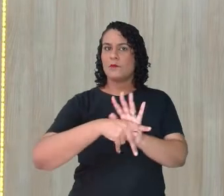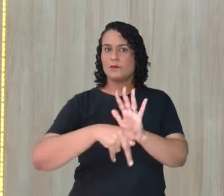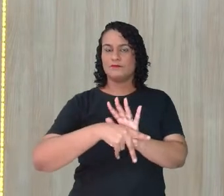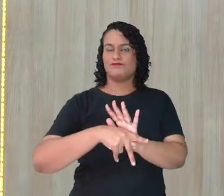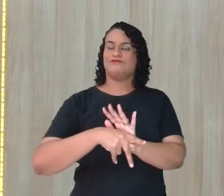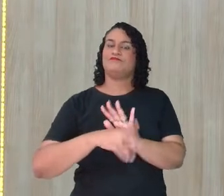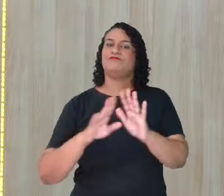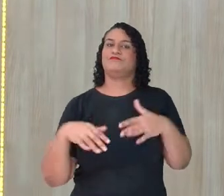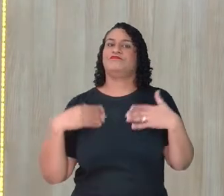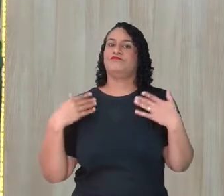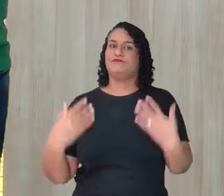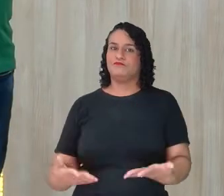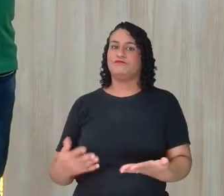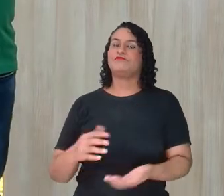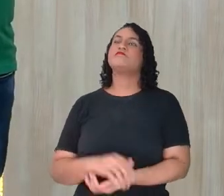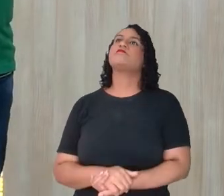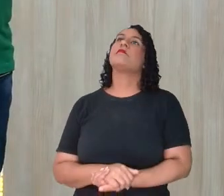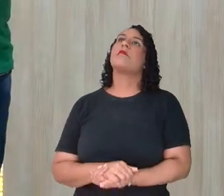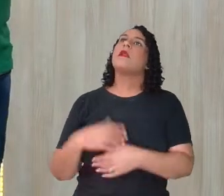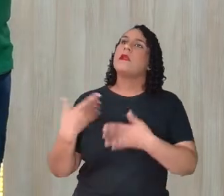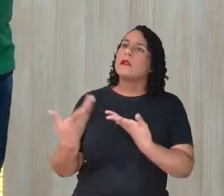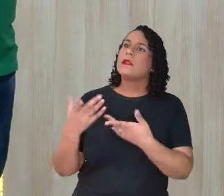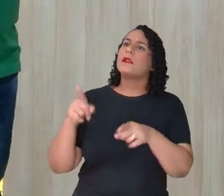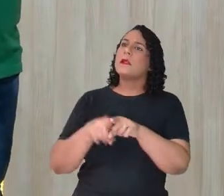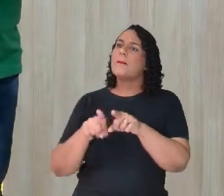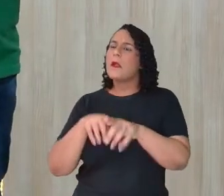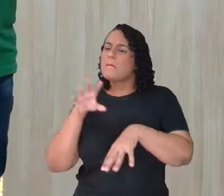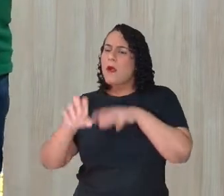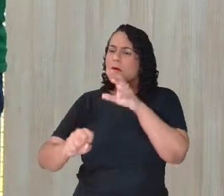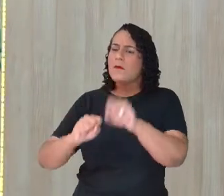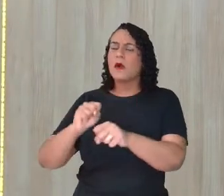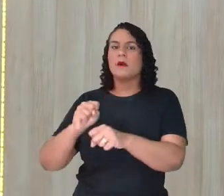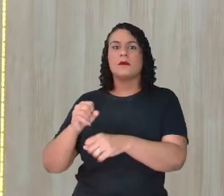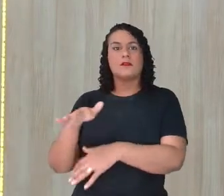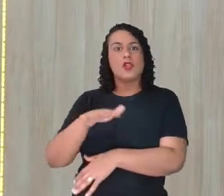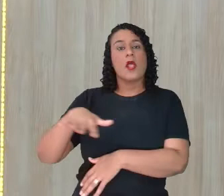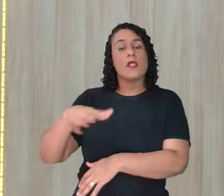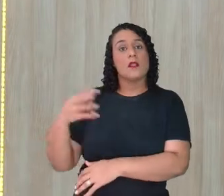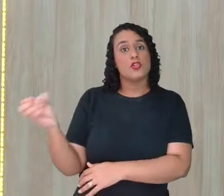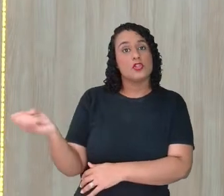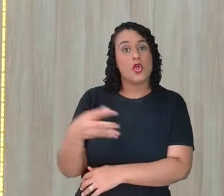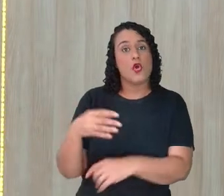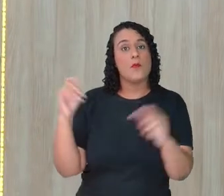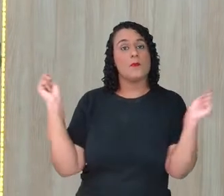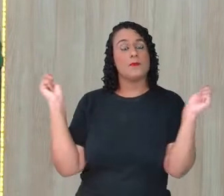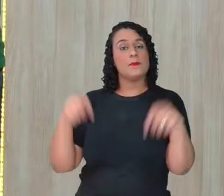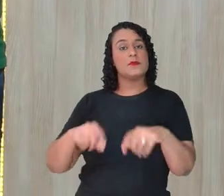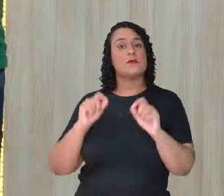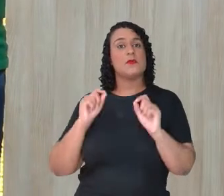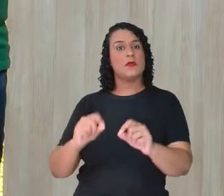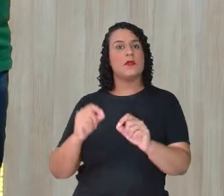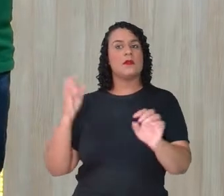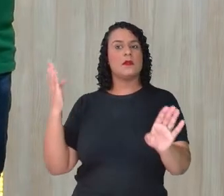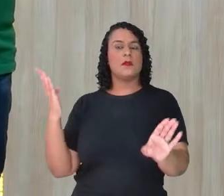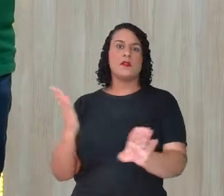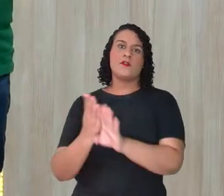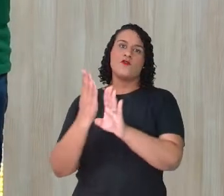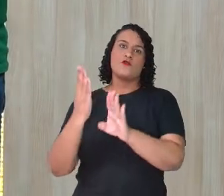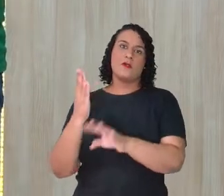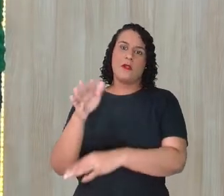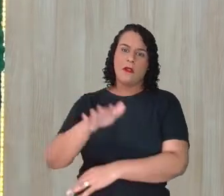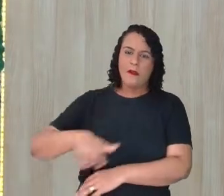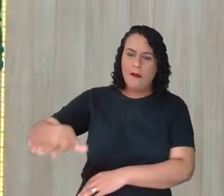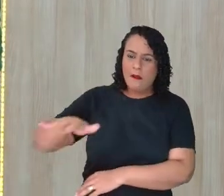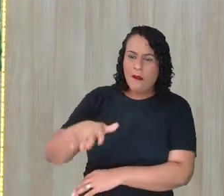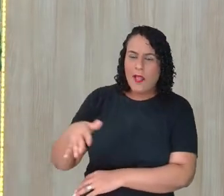sentido, ir em busca de novos territórios daria a possibilidade de encontrar naqueles